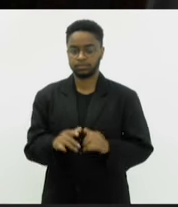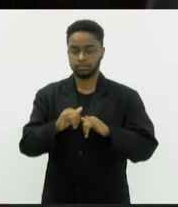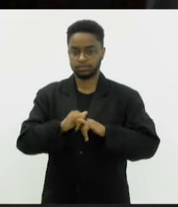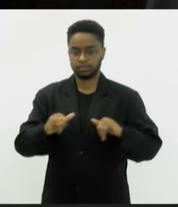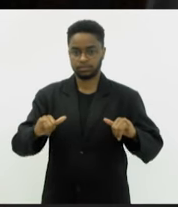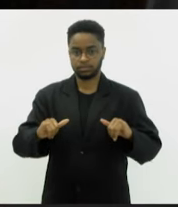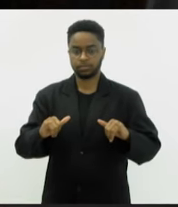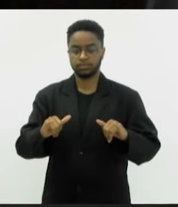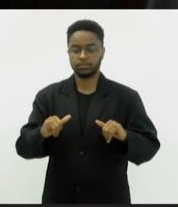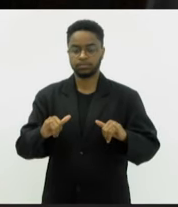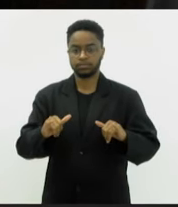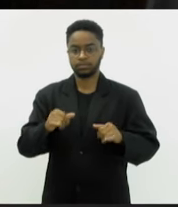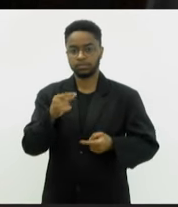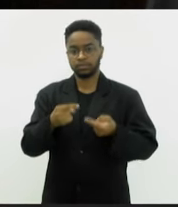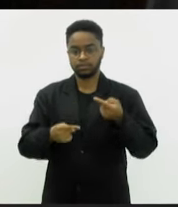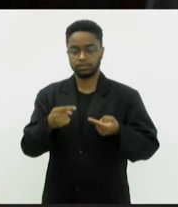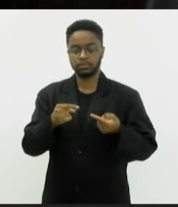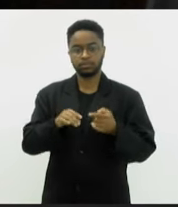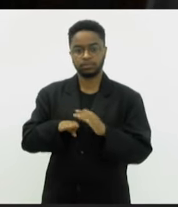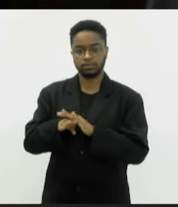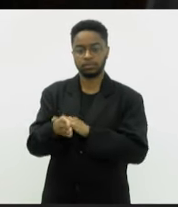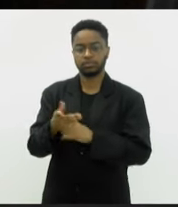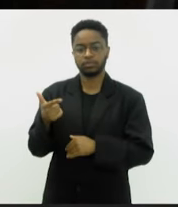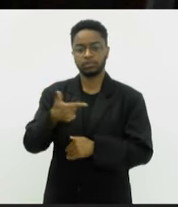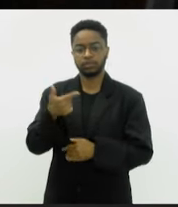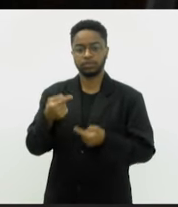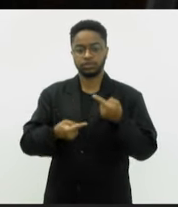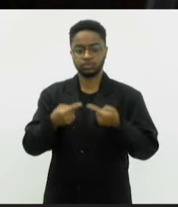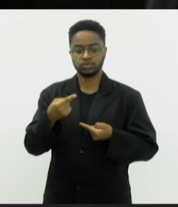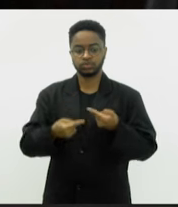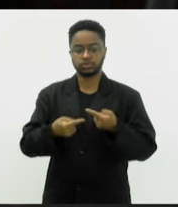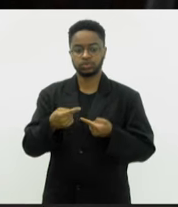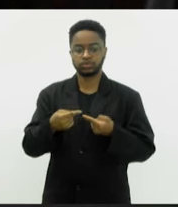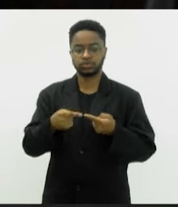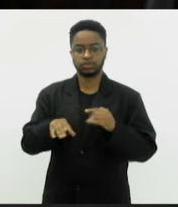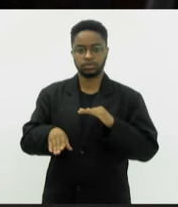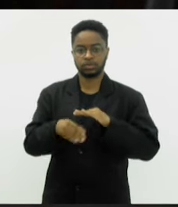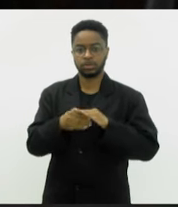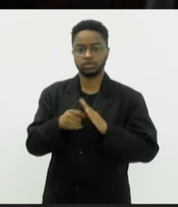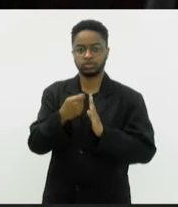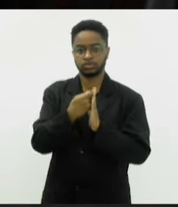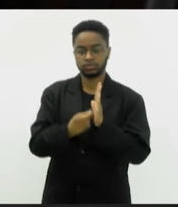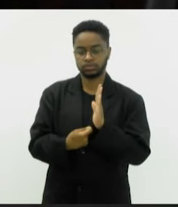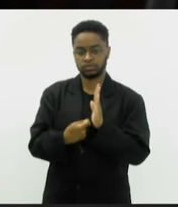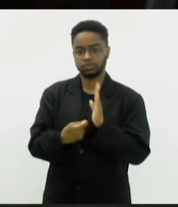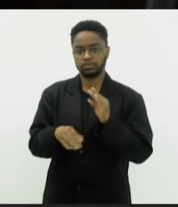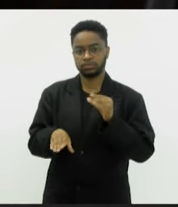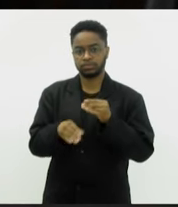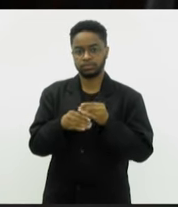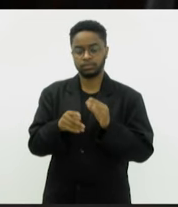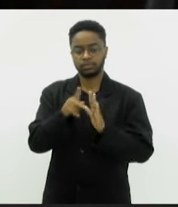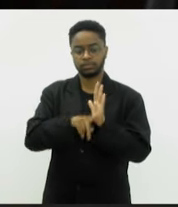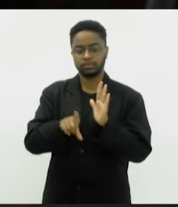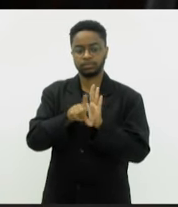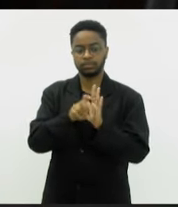Anuncio, em tramitação ordinária, em segunda discussão, redação do vencido, assim emendada. Projeto de lei número